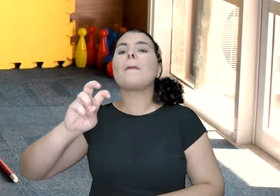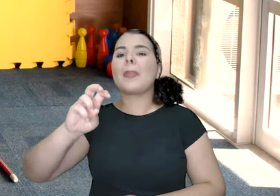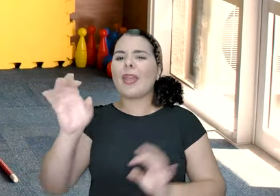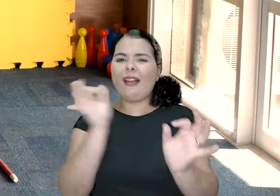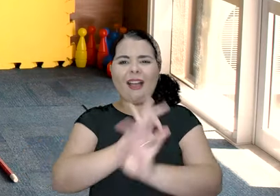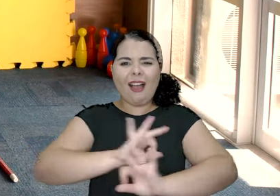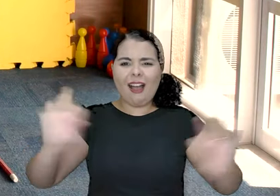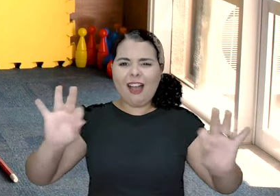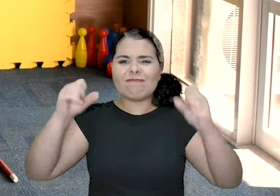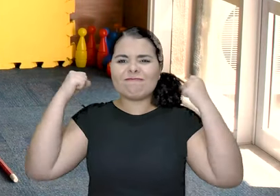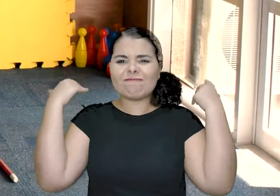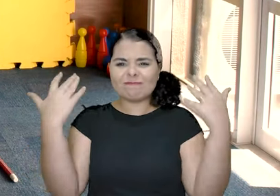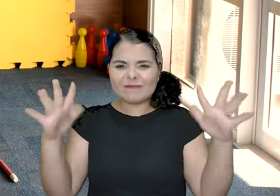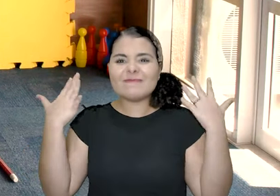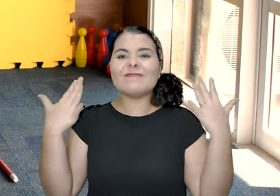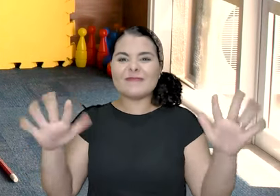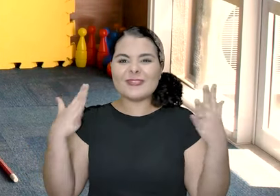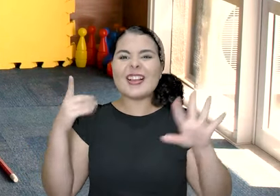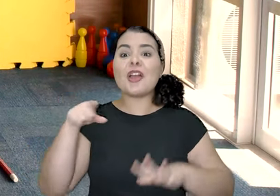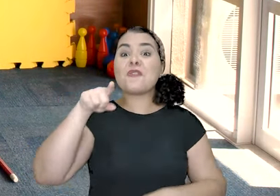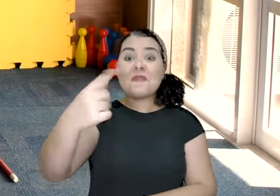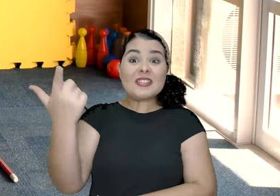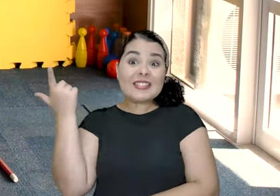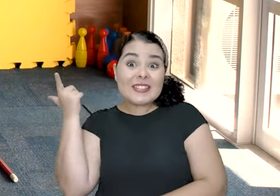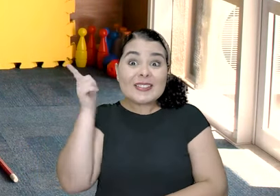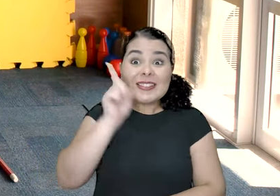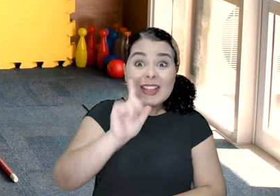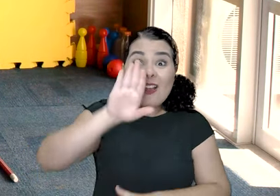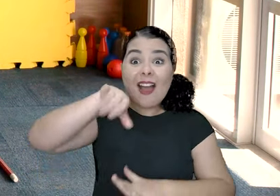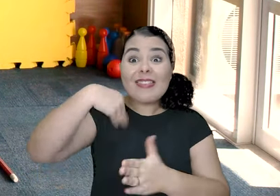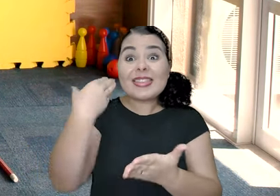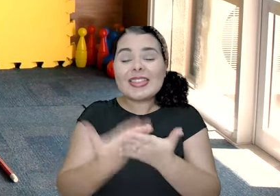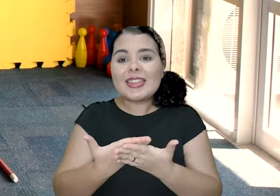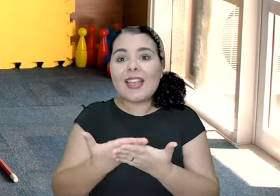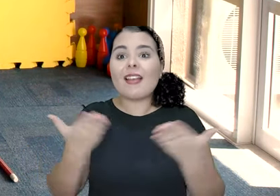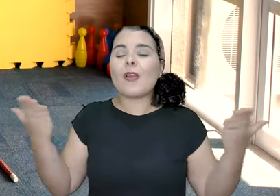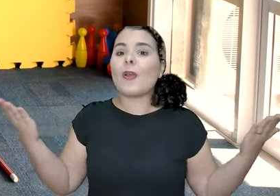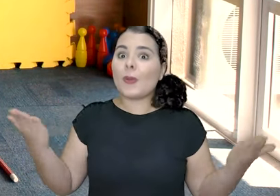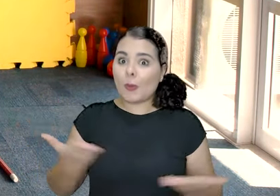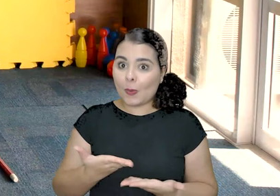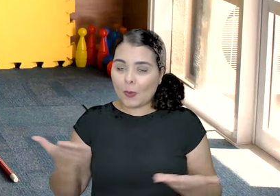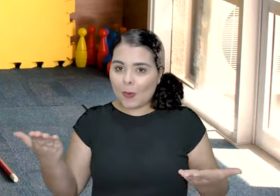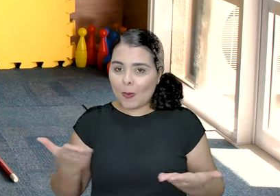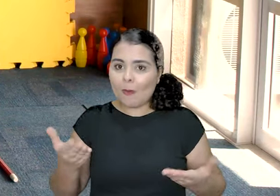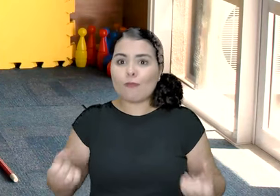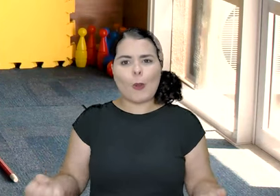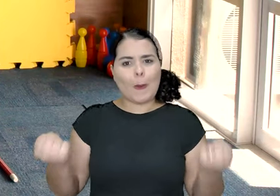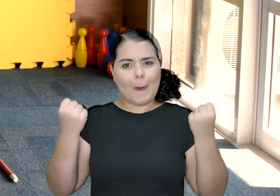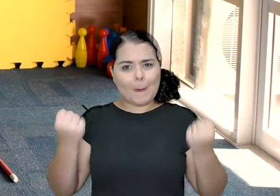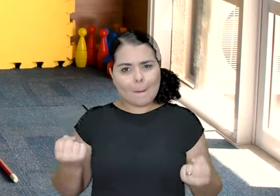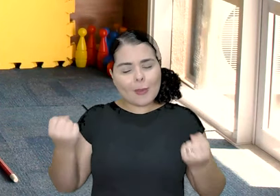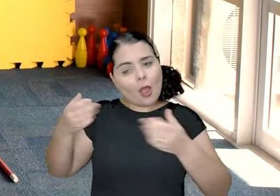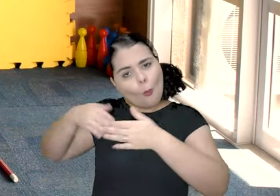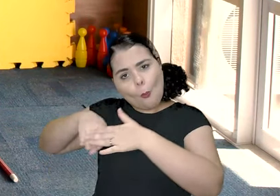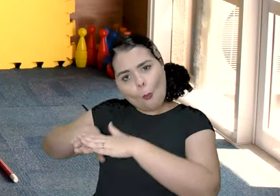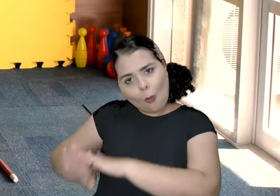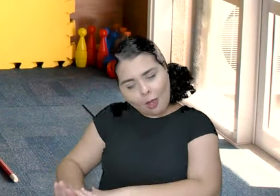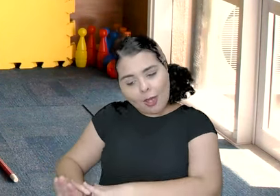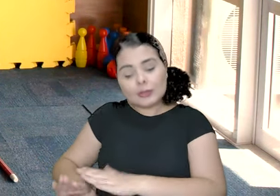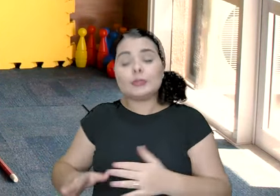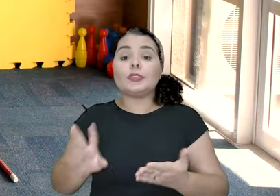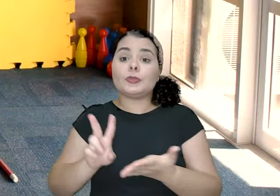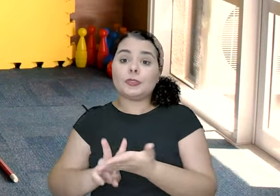Muito bem, você que chegou até aqui. Guarda o pezinho embaixo da cadeira. Fica em